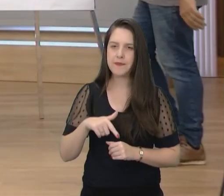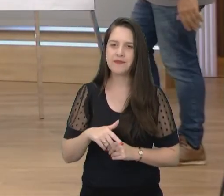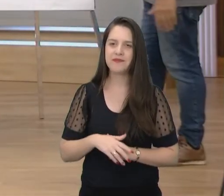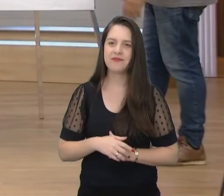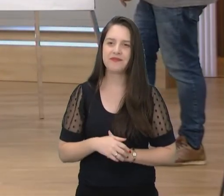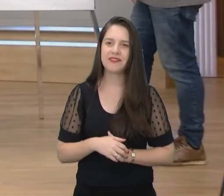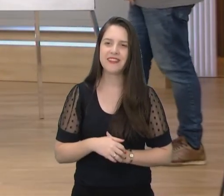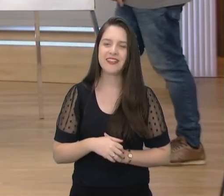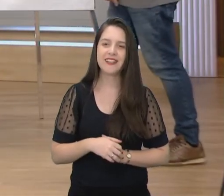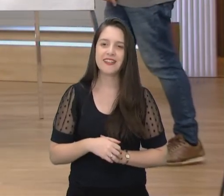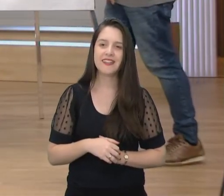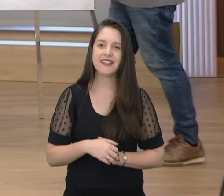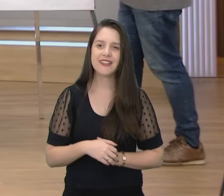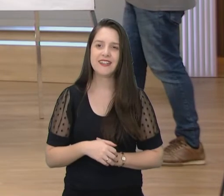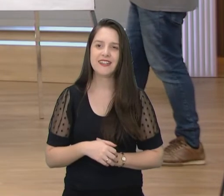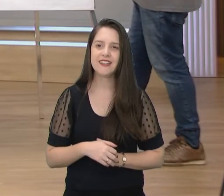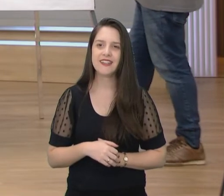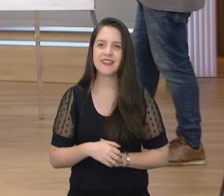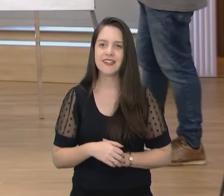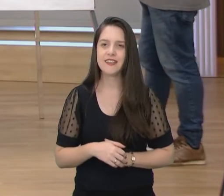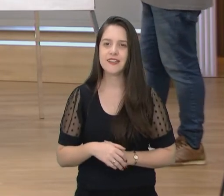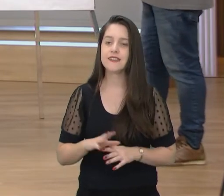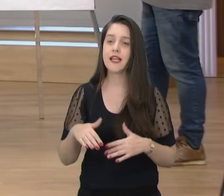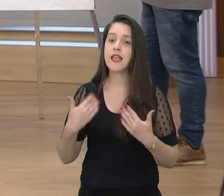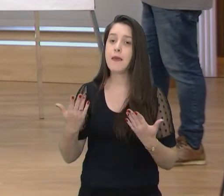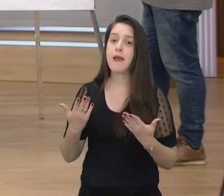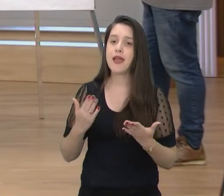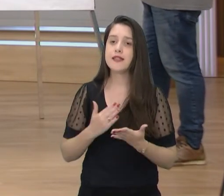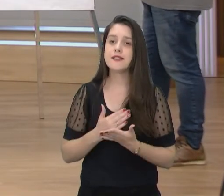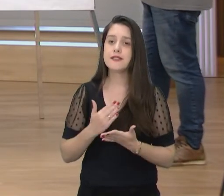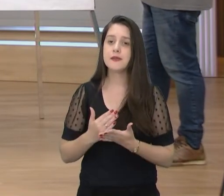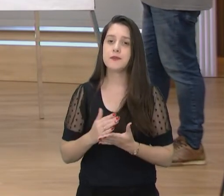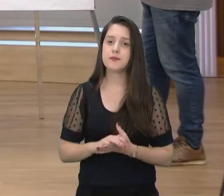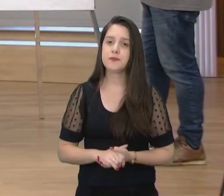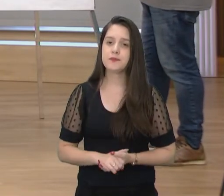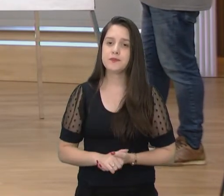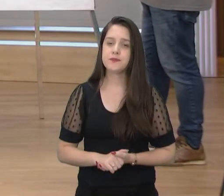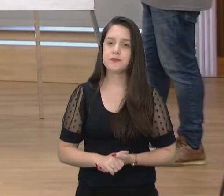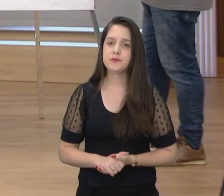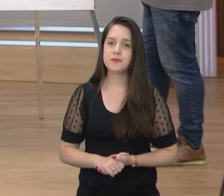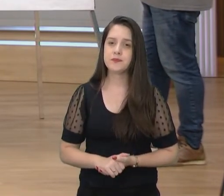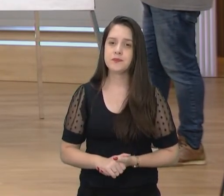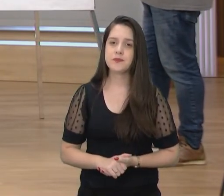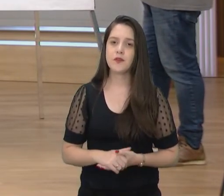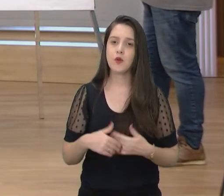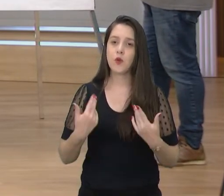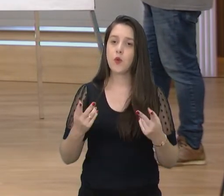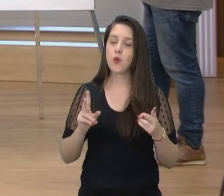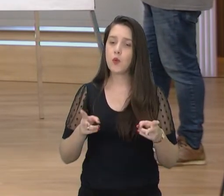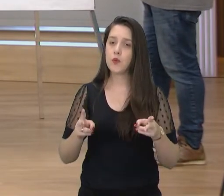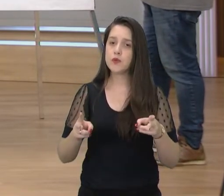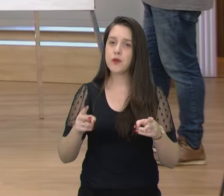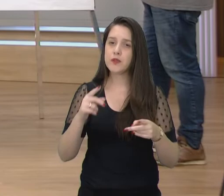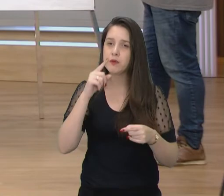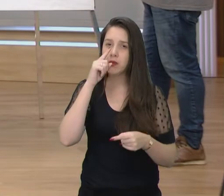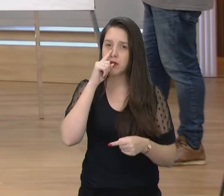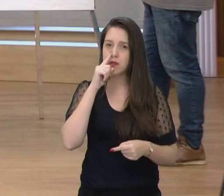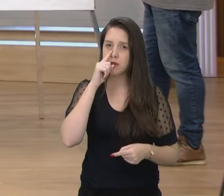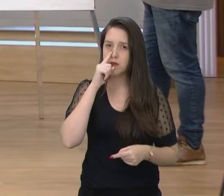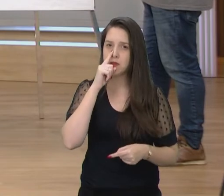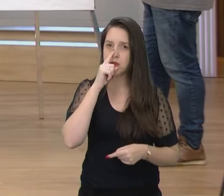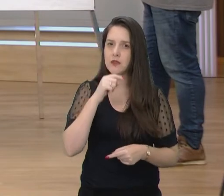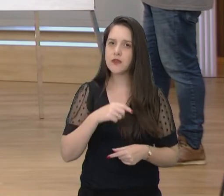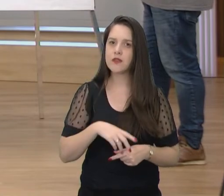O que mais? Olha, fora do grande centro, o que mais? Isso aqui, né? Como consequência dos riscos que ele não